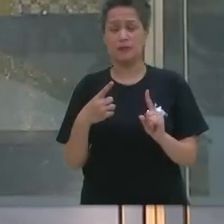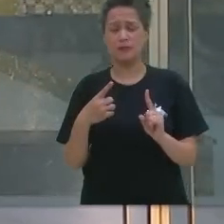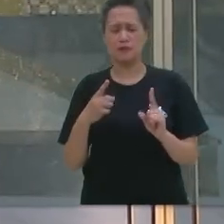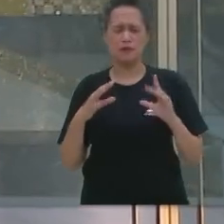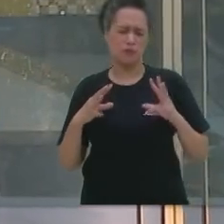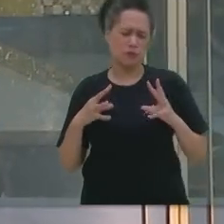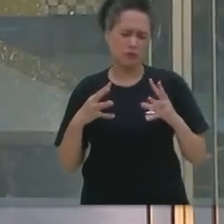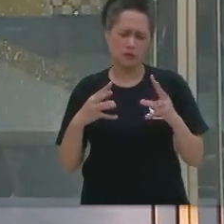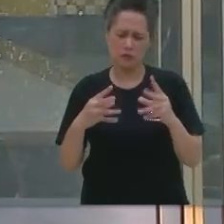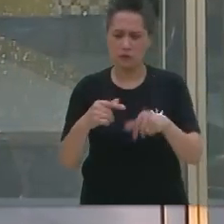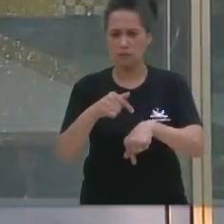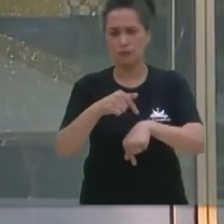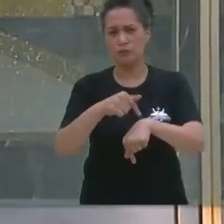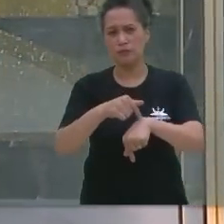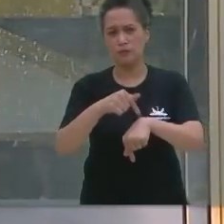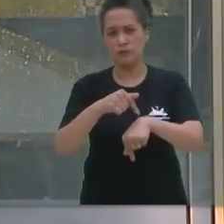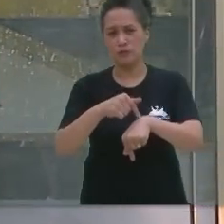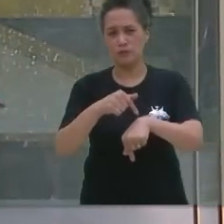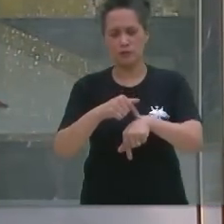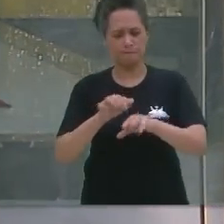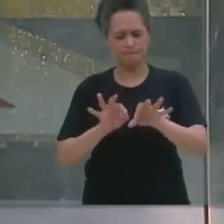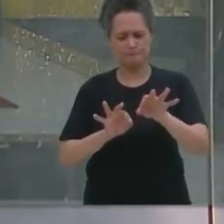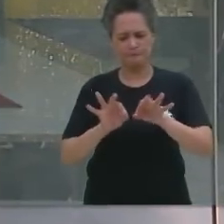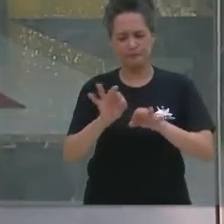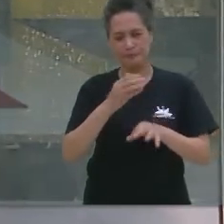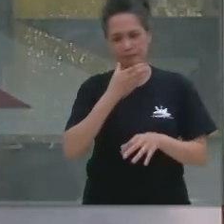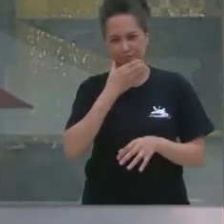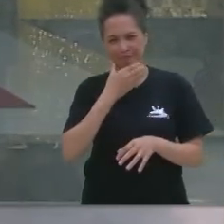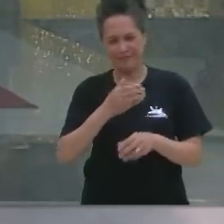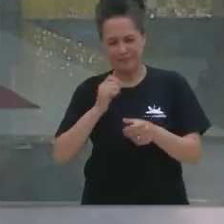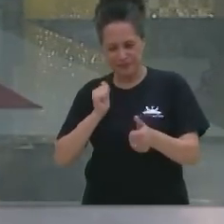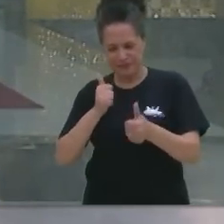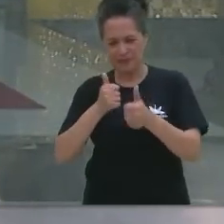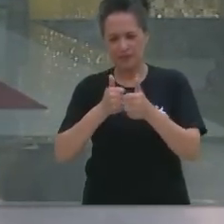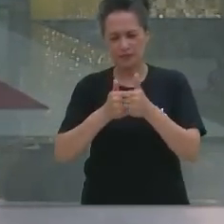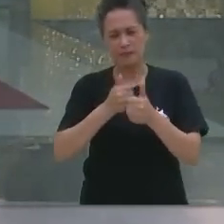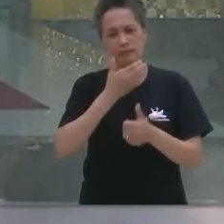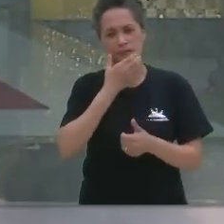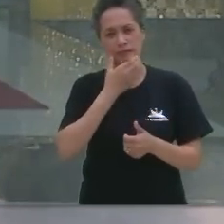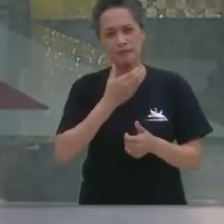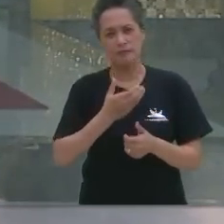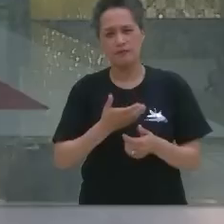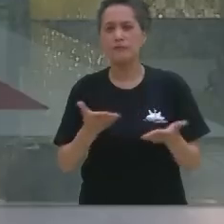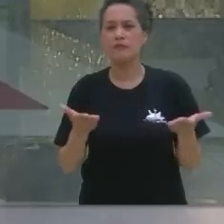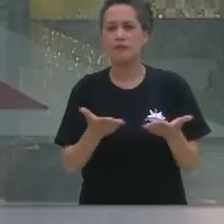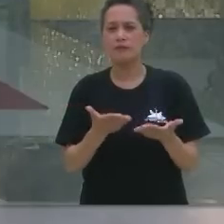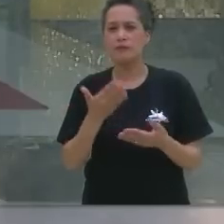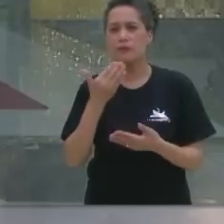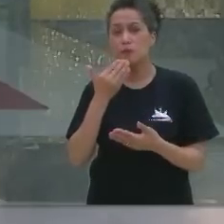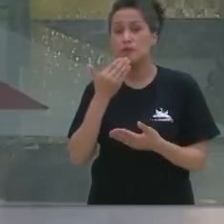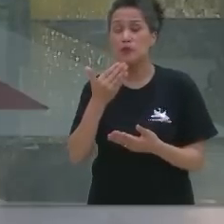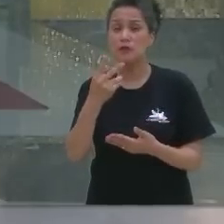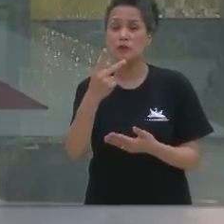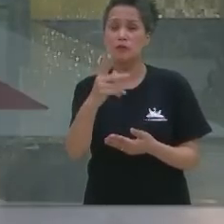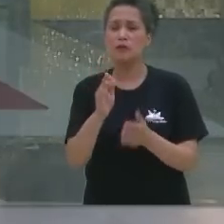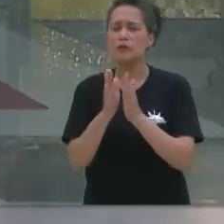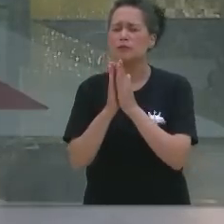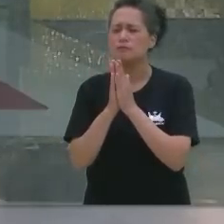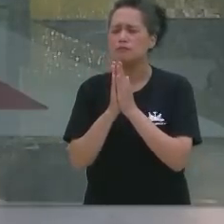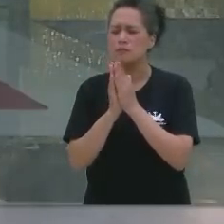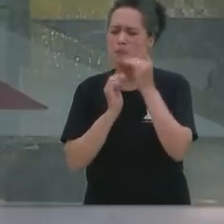todo o Advento, em vista do Natal? Coloque que é a sua intenção.